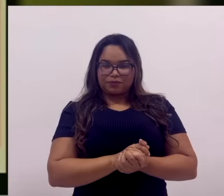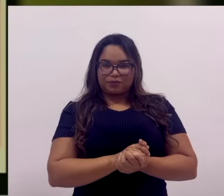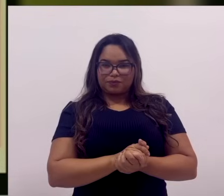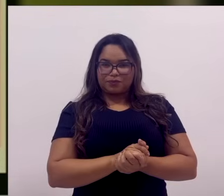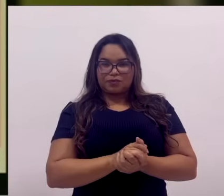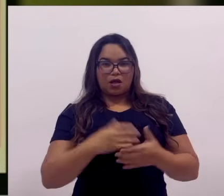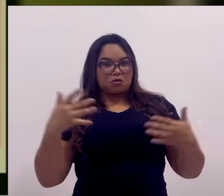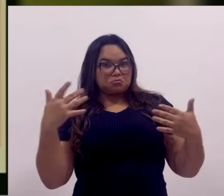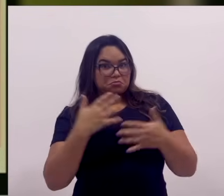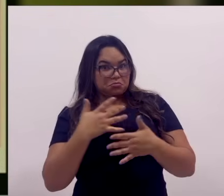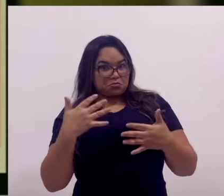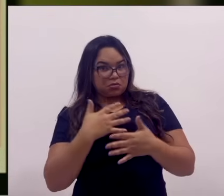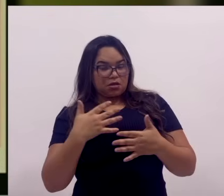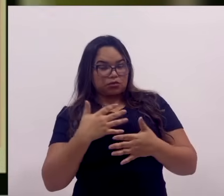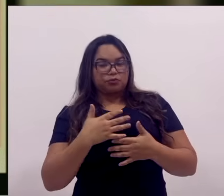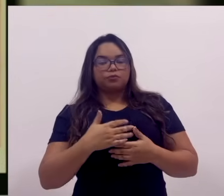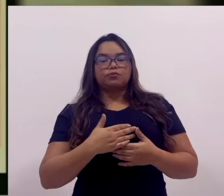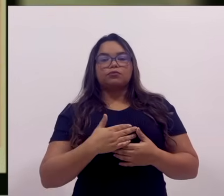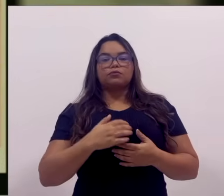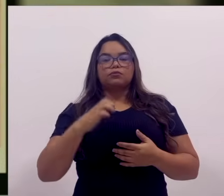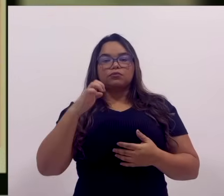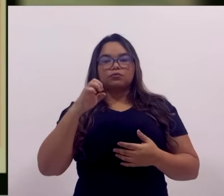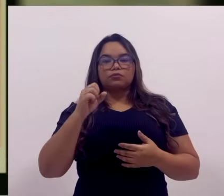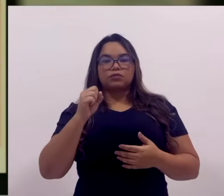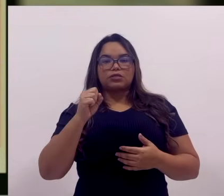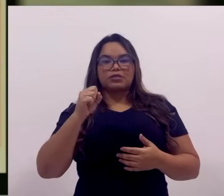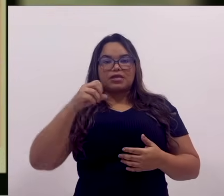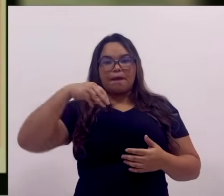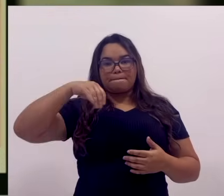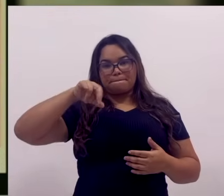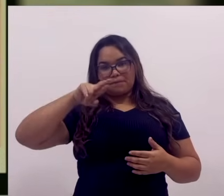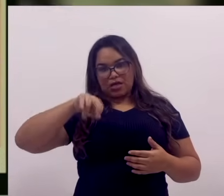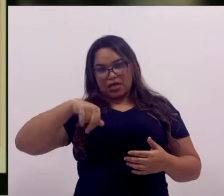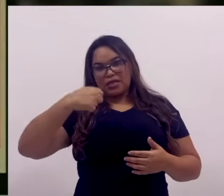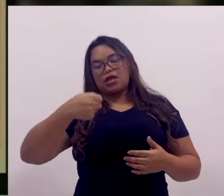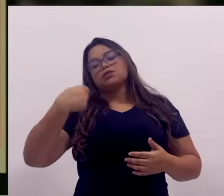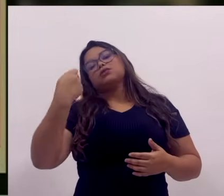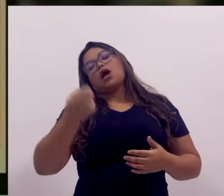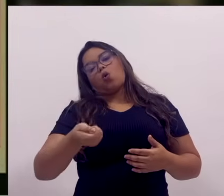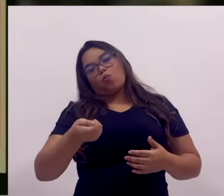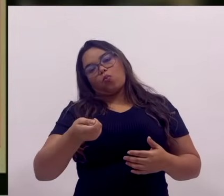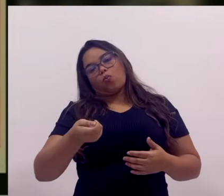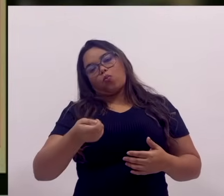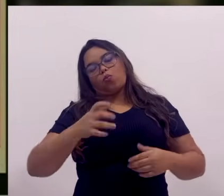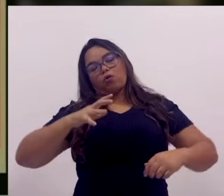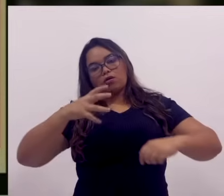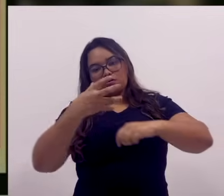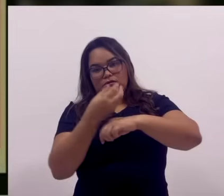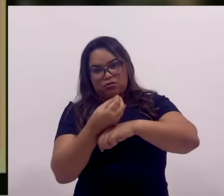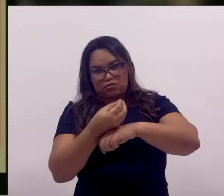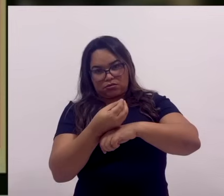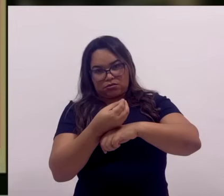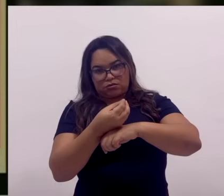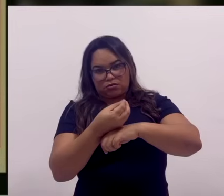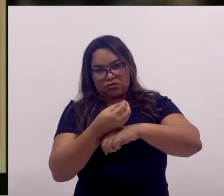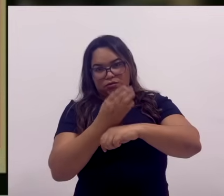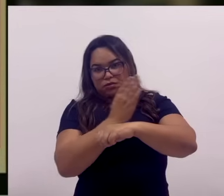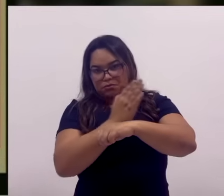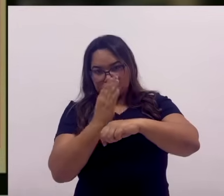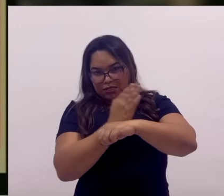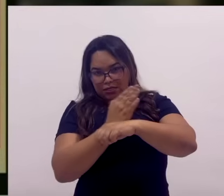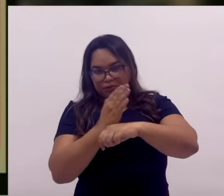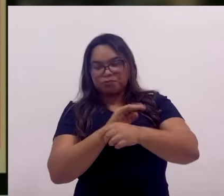moderna. Isso é tudo que ficou da Esmirna antiga. Não é muito, mas há uma história muito interessante, de um